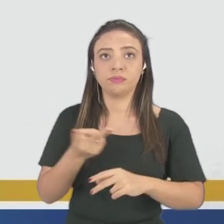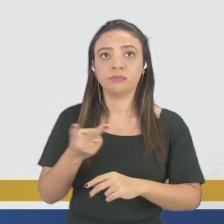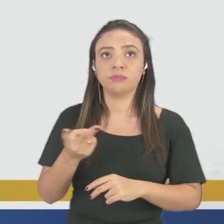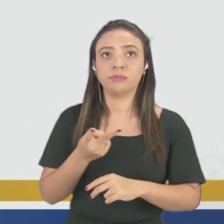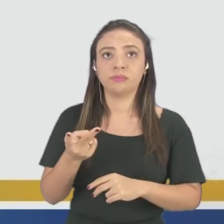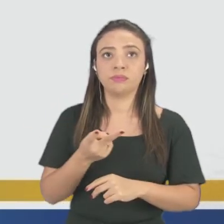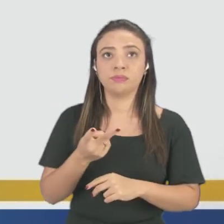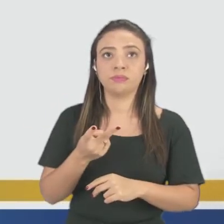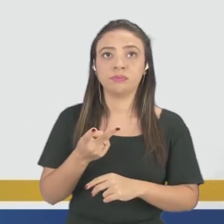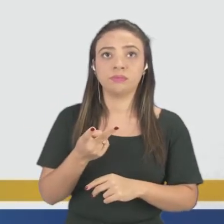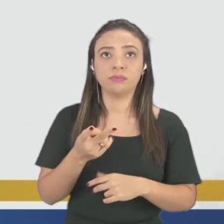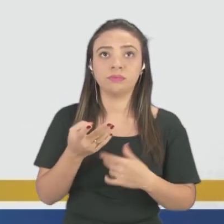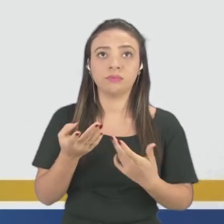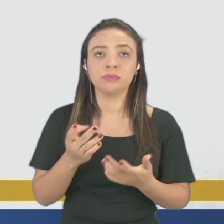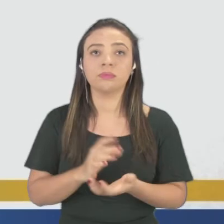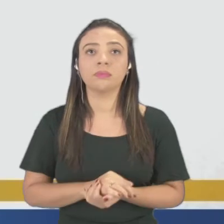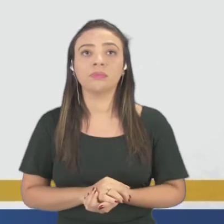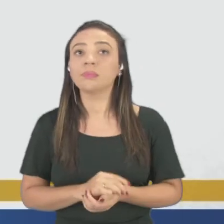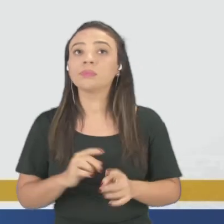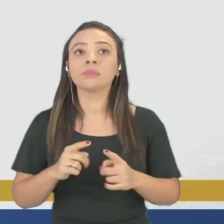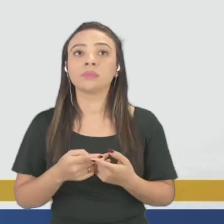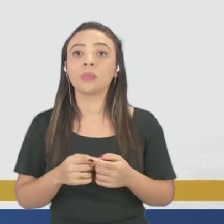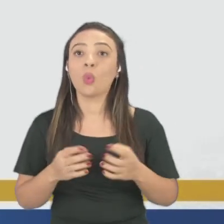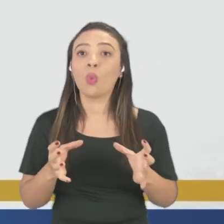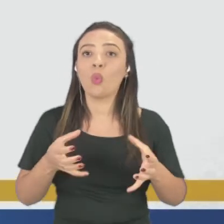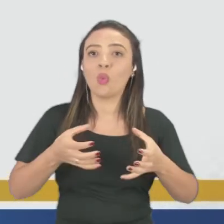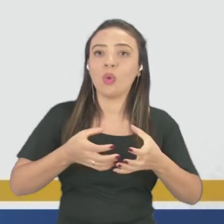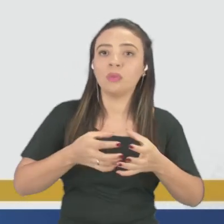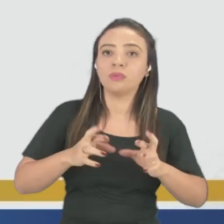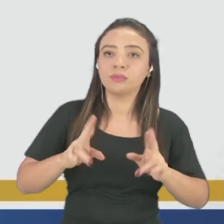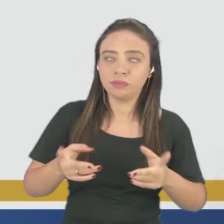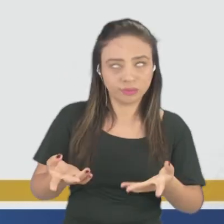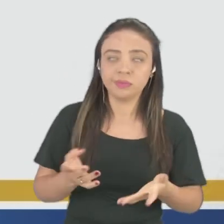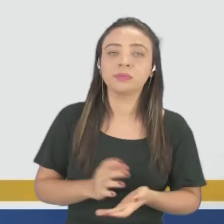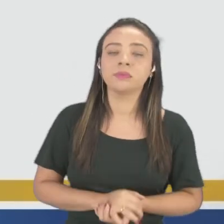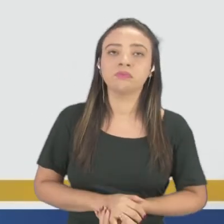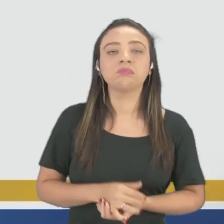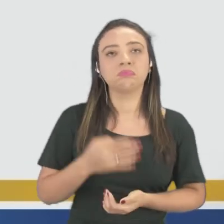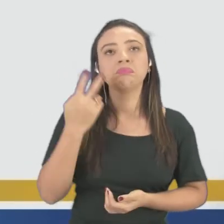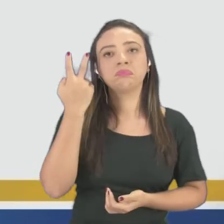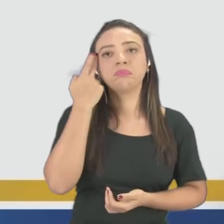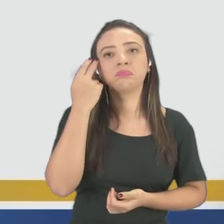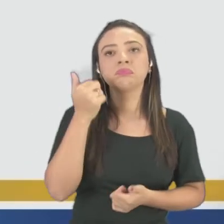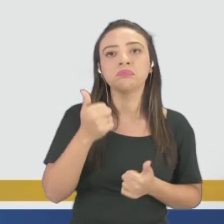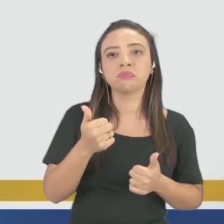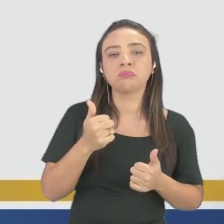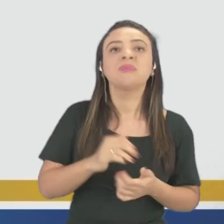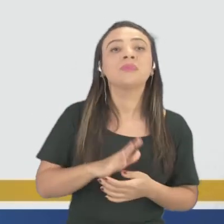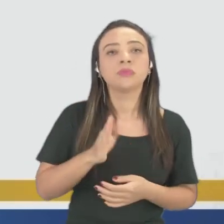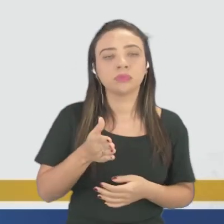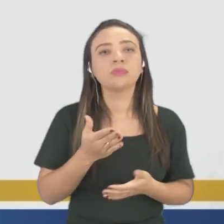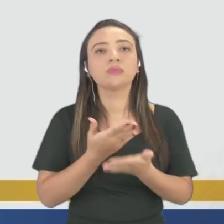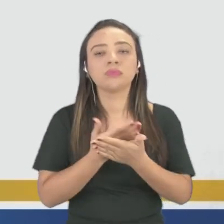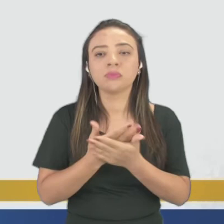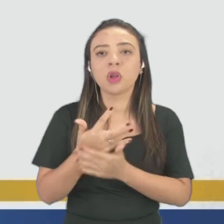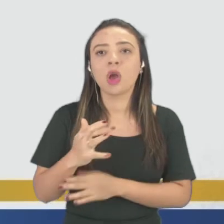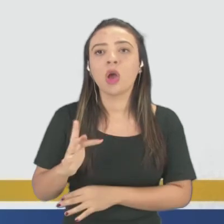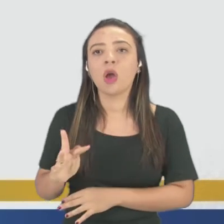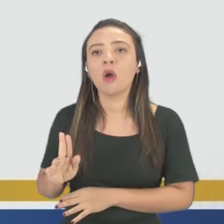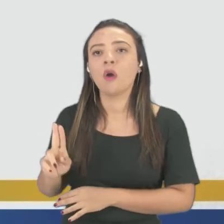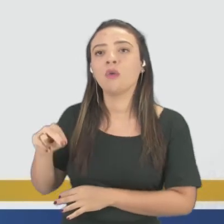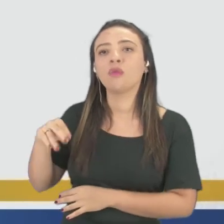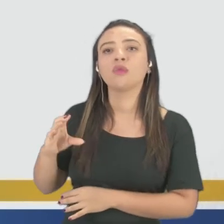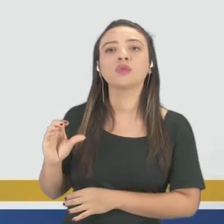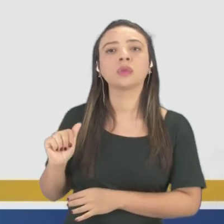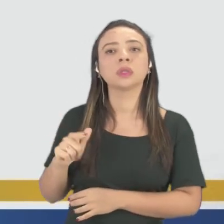vozes é que os grupos funcionais são diferentes gente beleza tranquilo já estudei função orgânica professor me